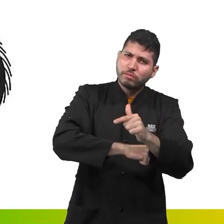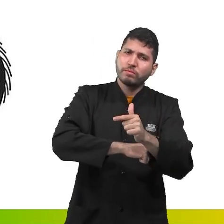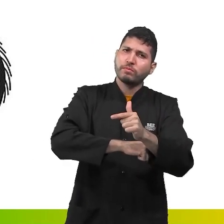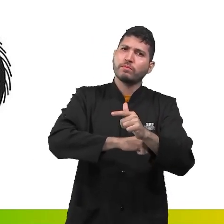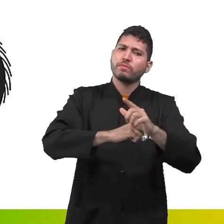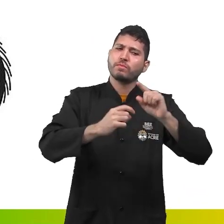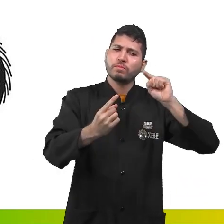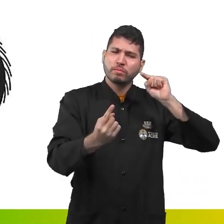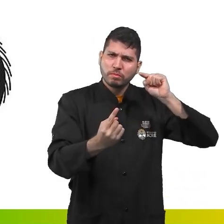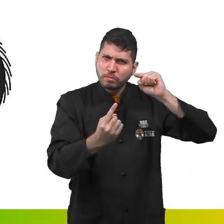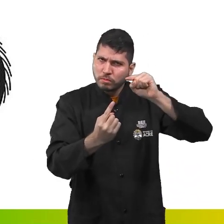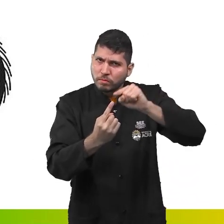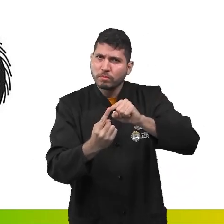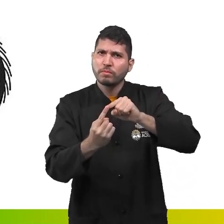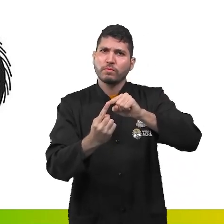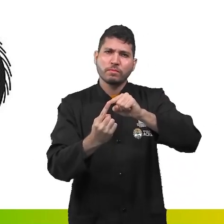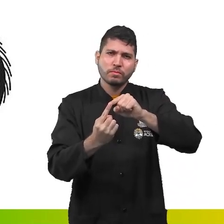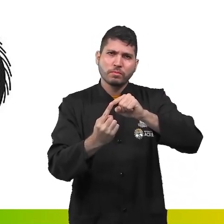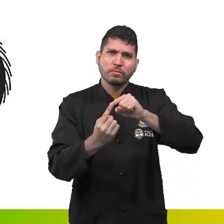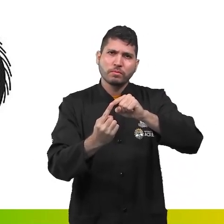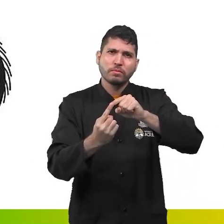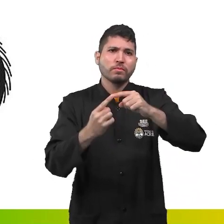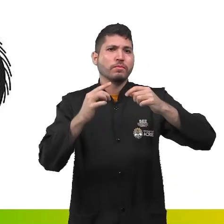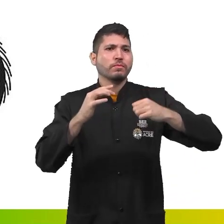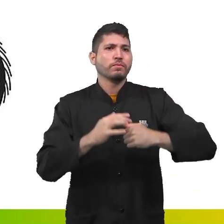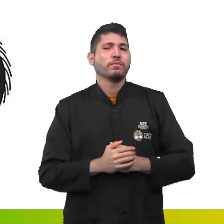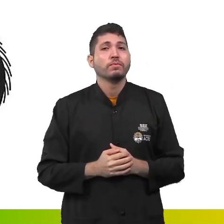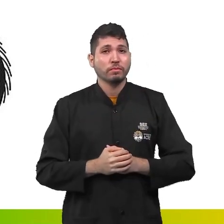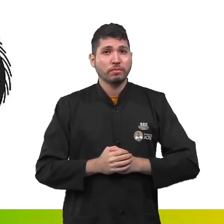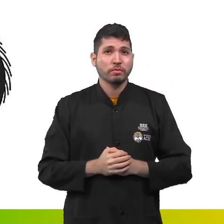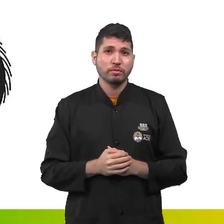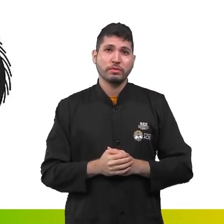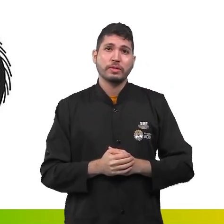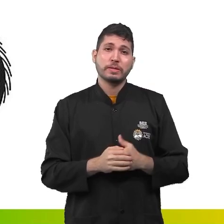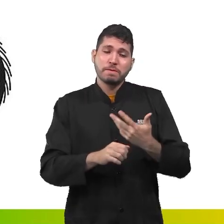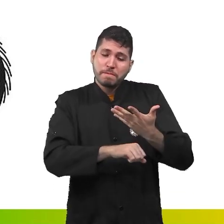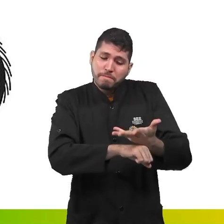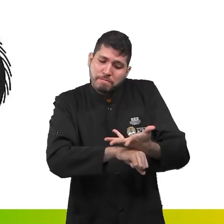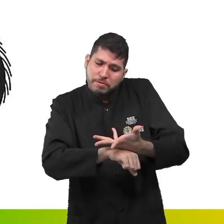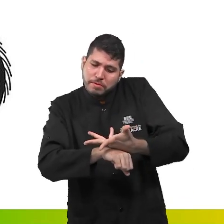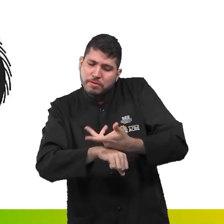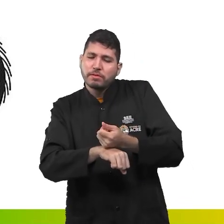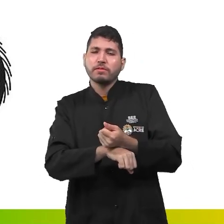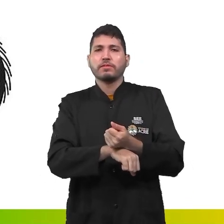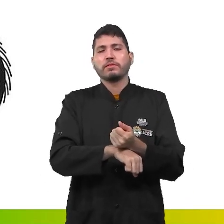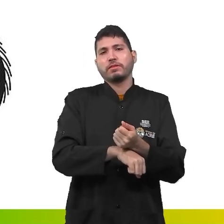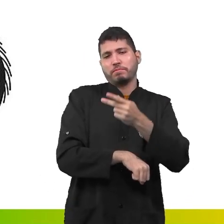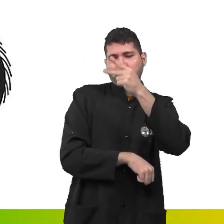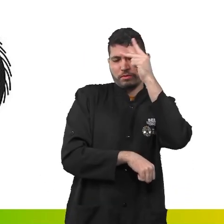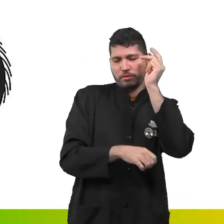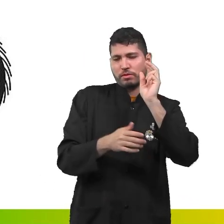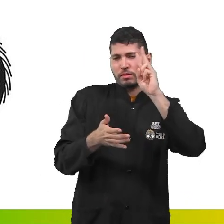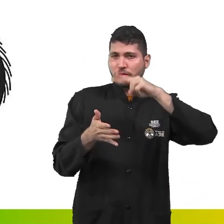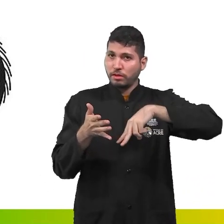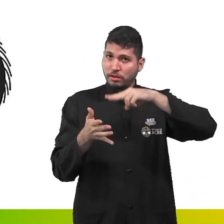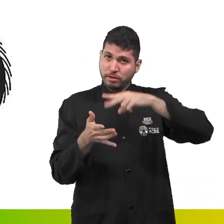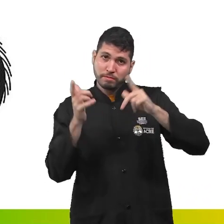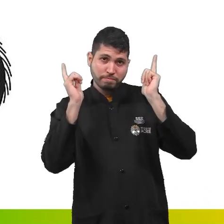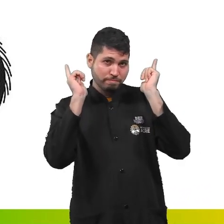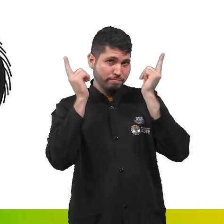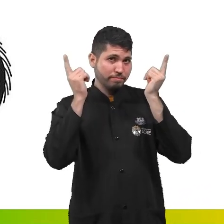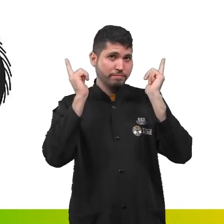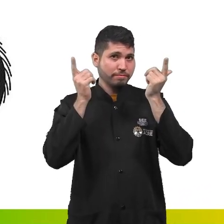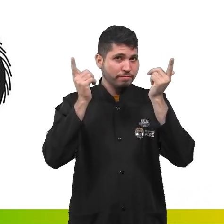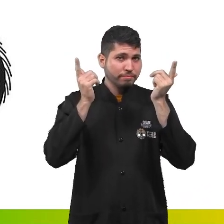um objetivo, que é o que? Divertir ao leitor, ou seja, traz essa parte de entretenimento,